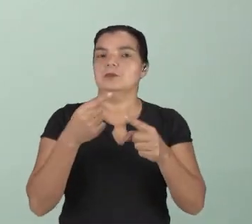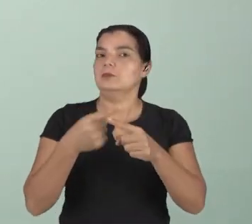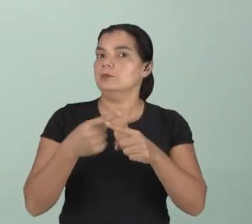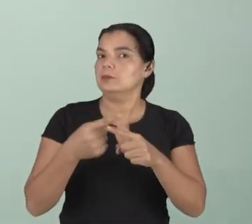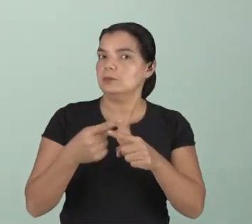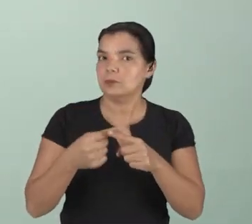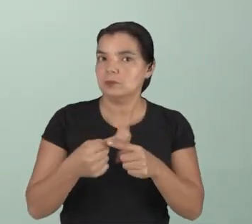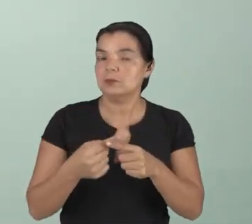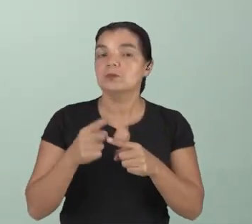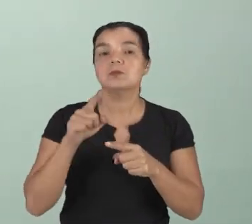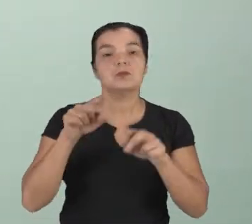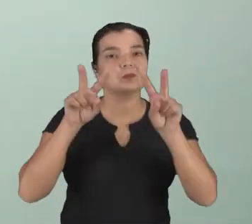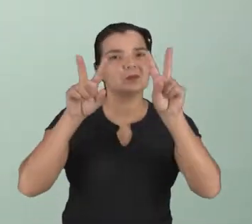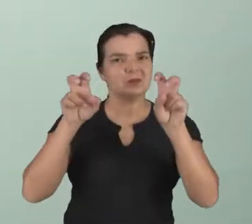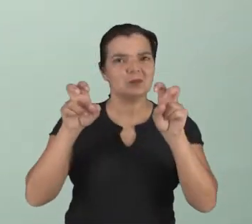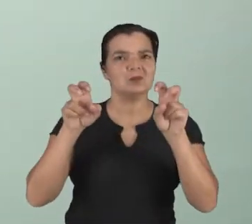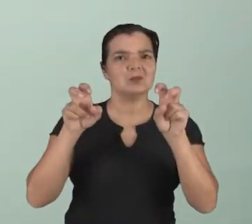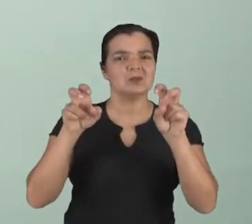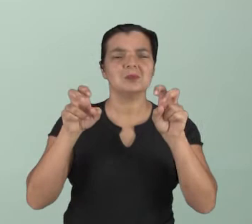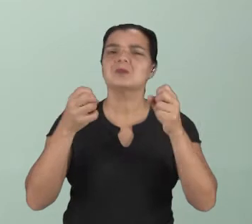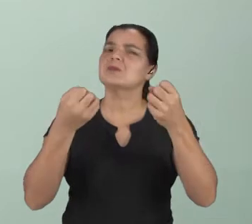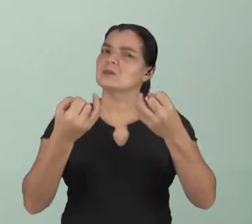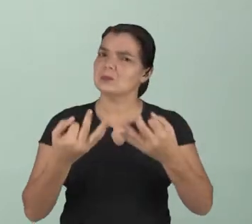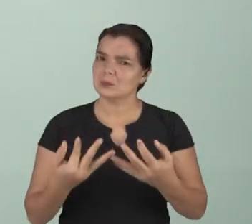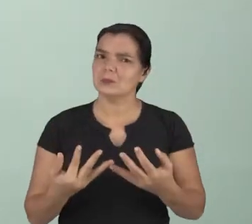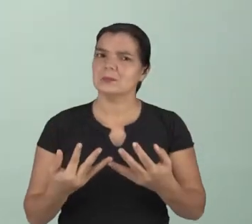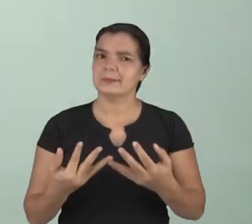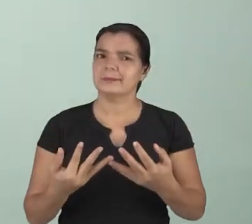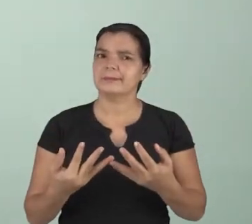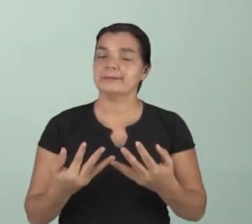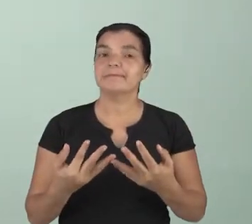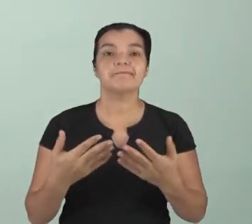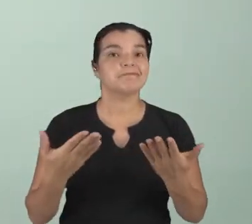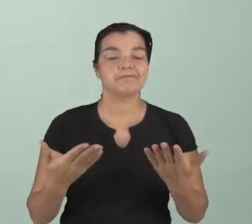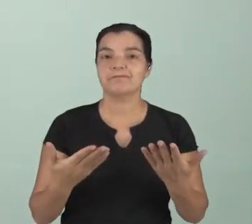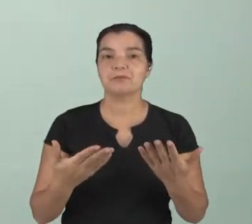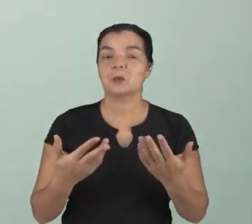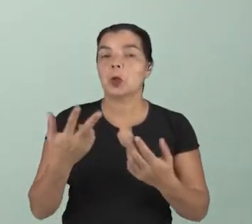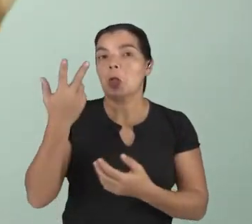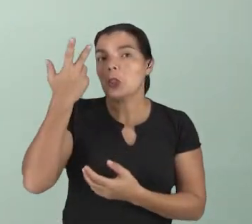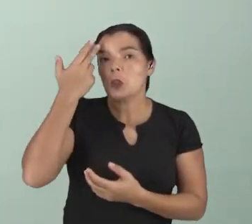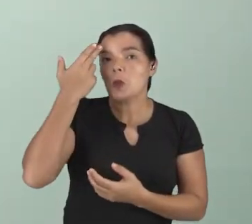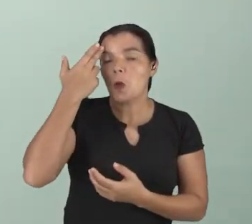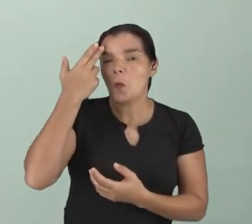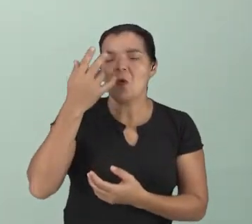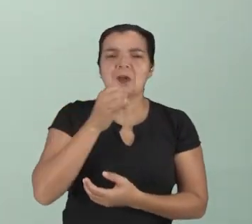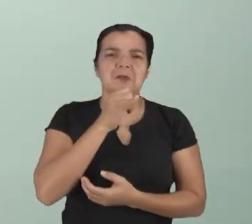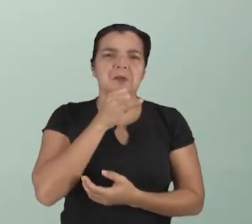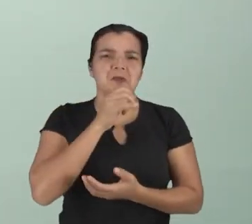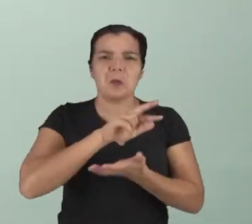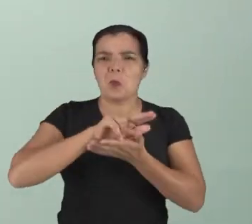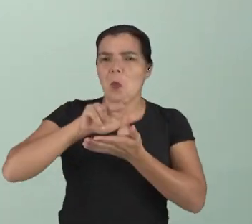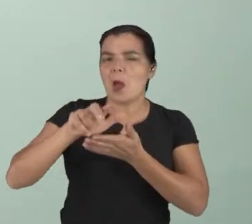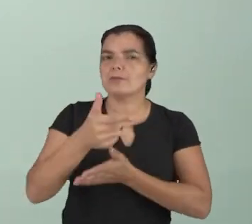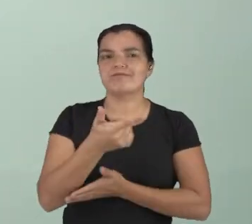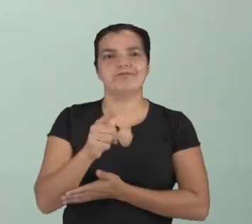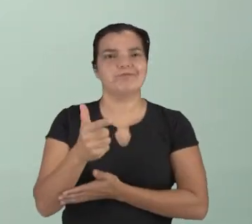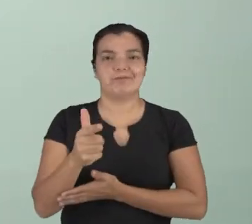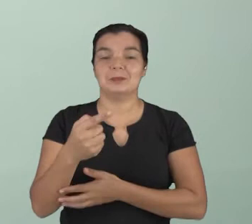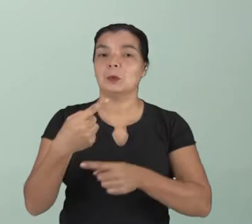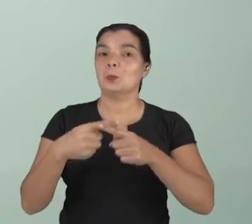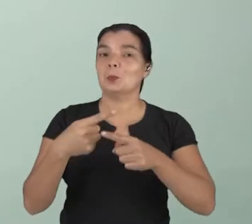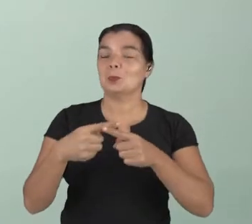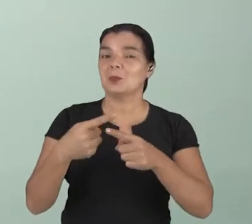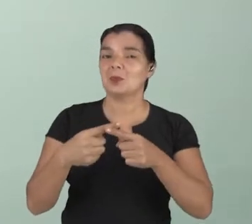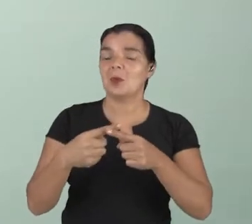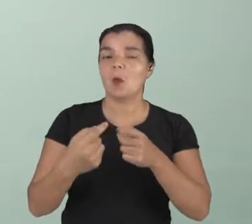quê? É um assunto pouco tratado. Então, ele não é uma coisa de muitos exemplos, porque é uma